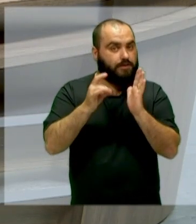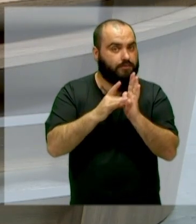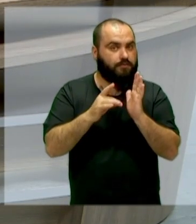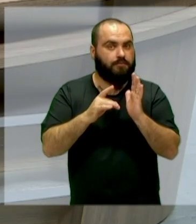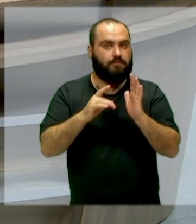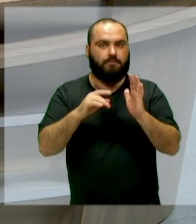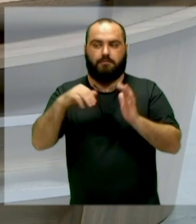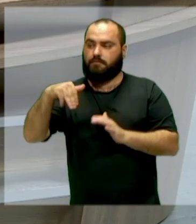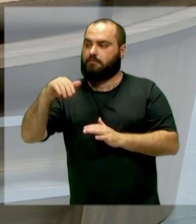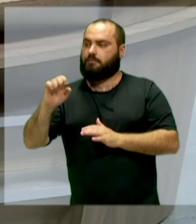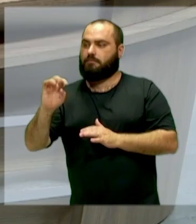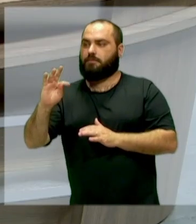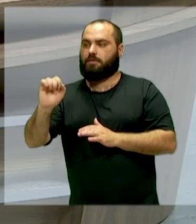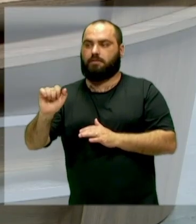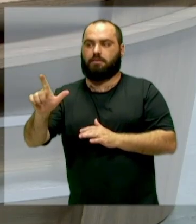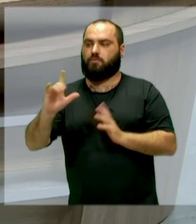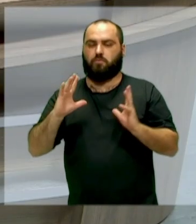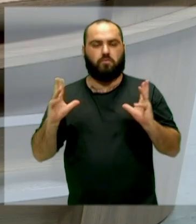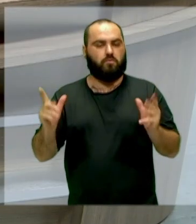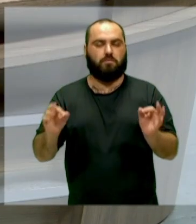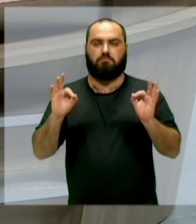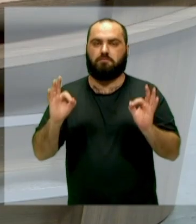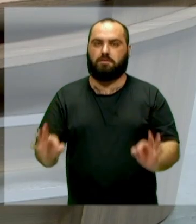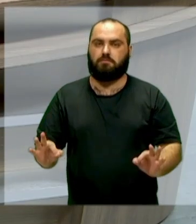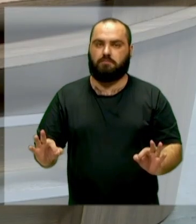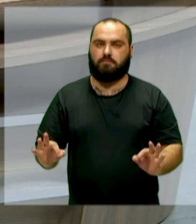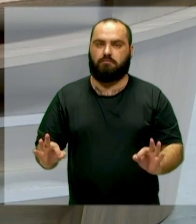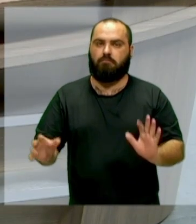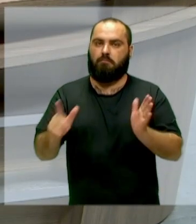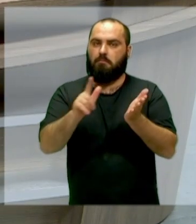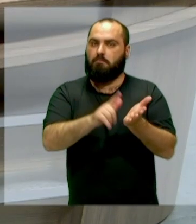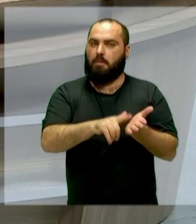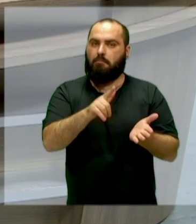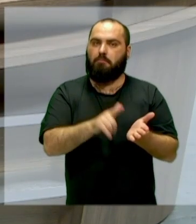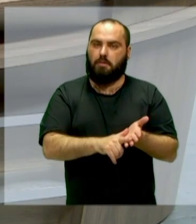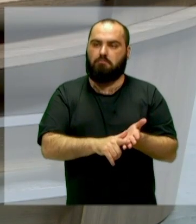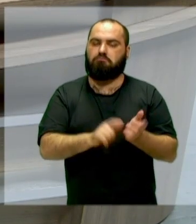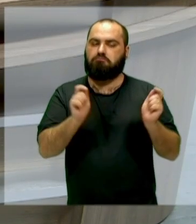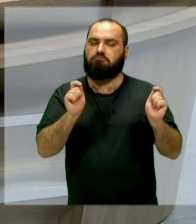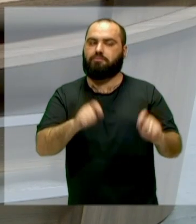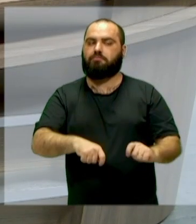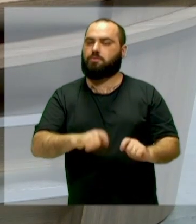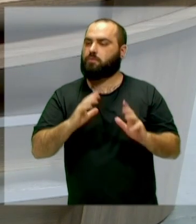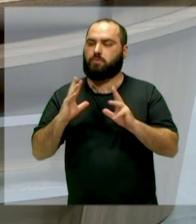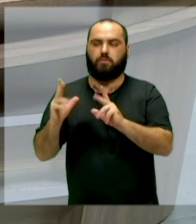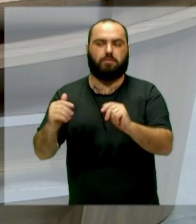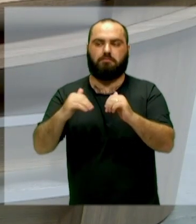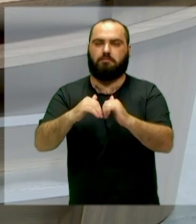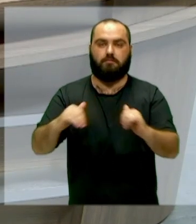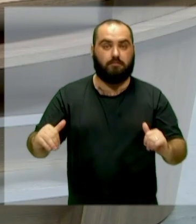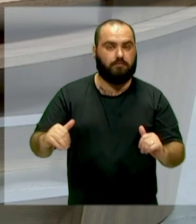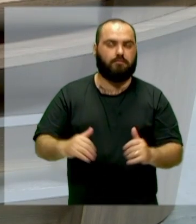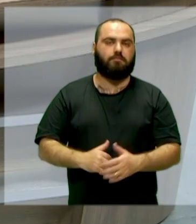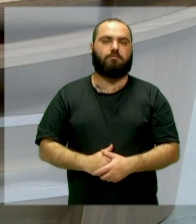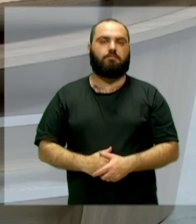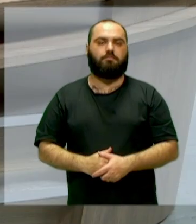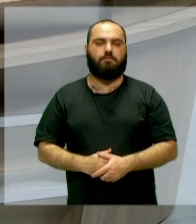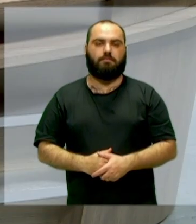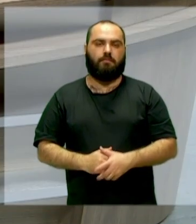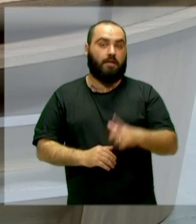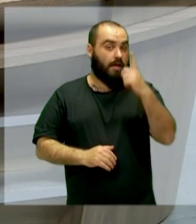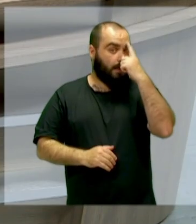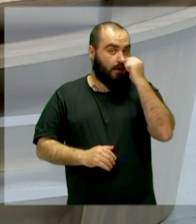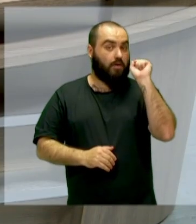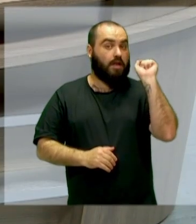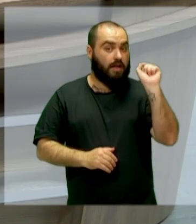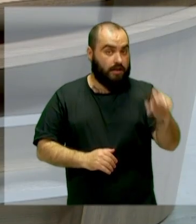de metal tudo certinho né de de papel que é reciclável ah e o que seria o lixo